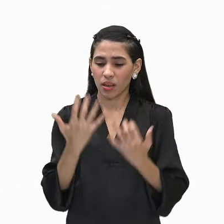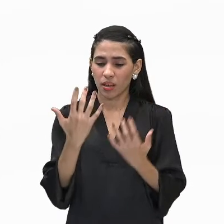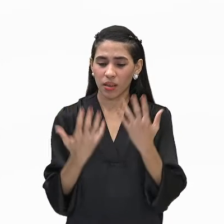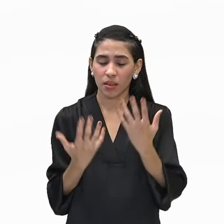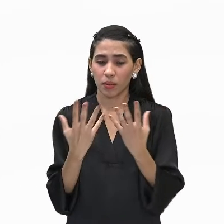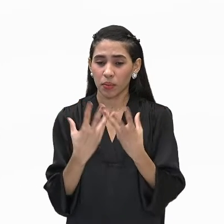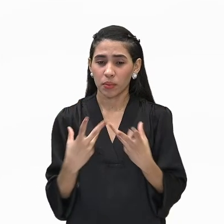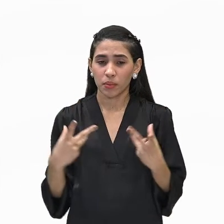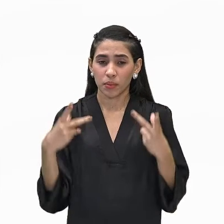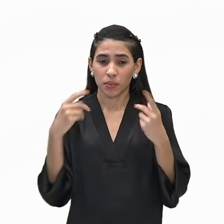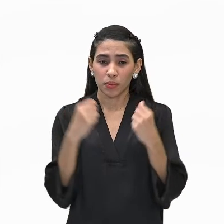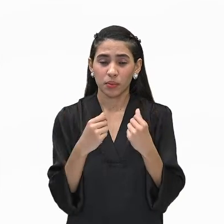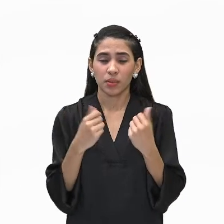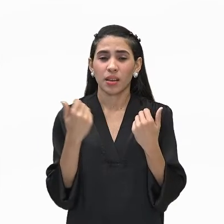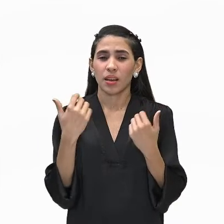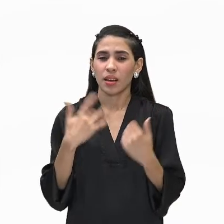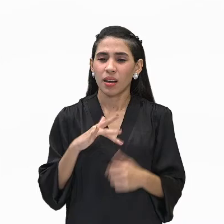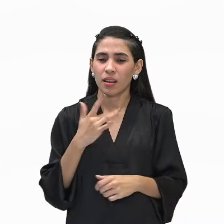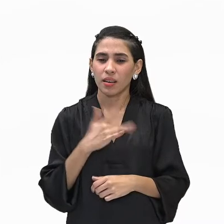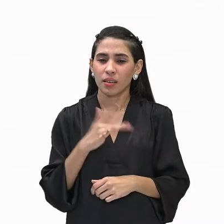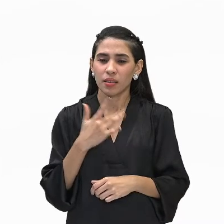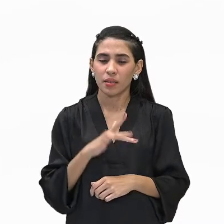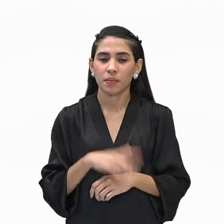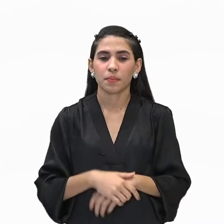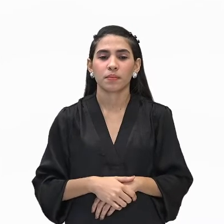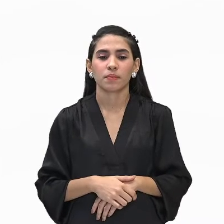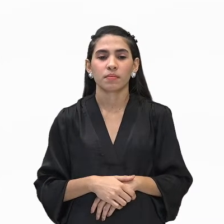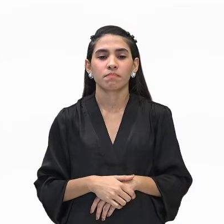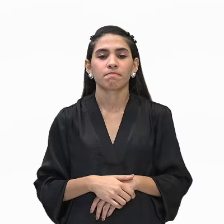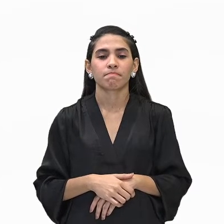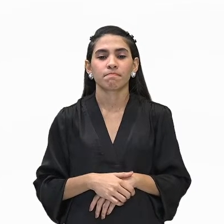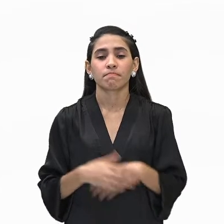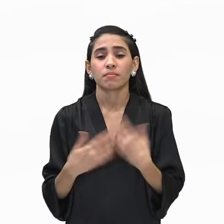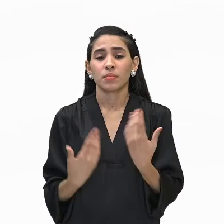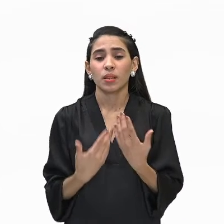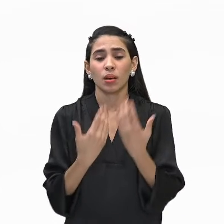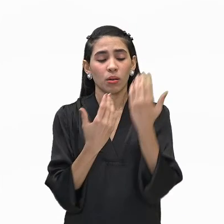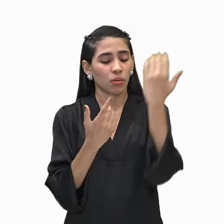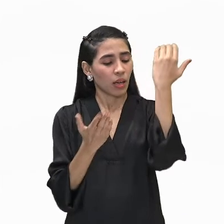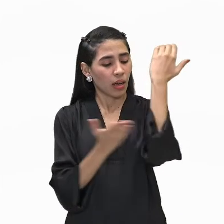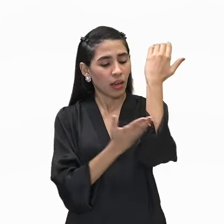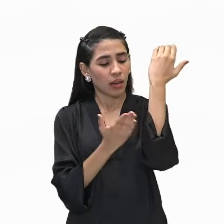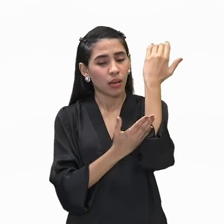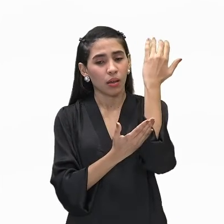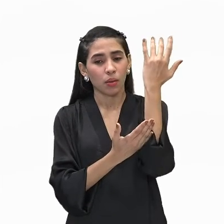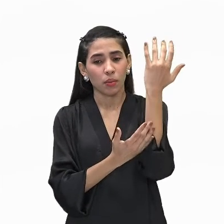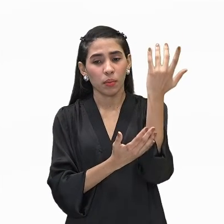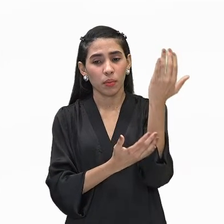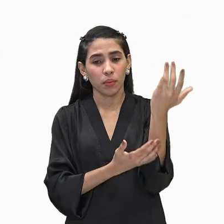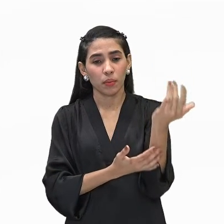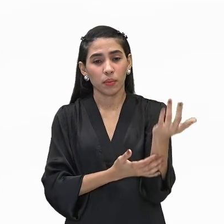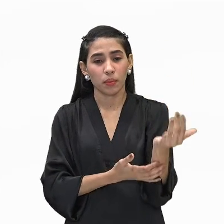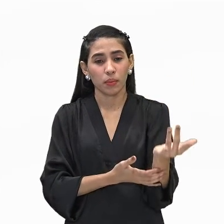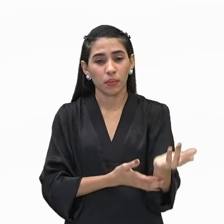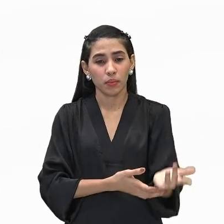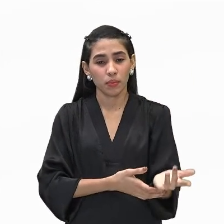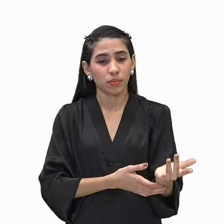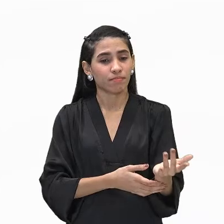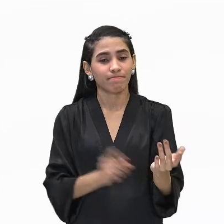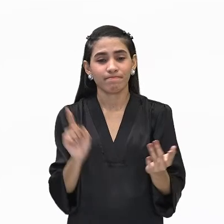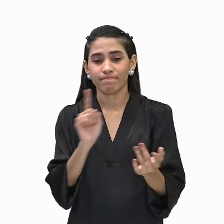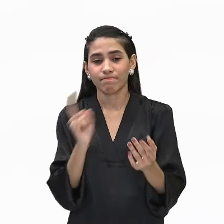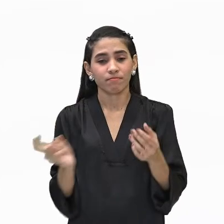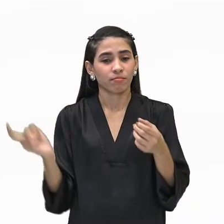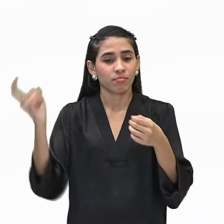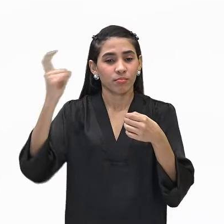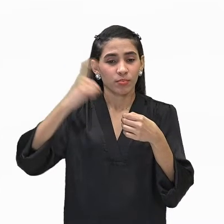que dor, ai, ai, que horror. Lá se vai a saracura correndo dessa quentura, e não vai mais voltar. Lá